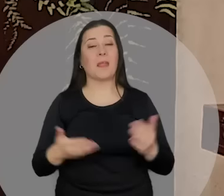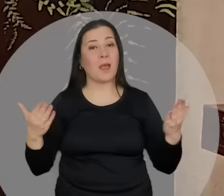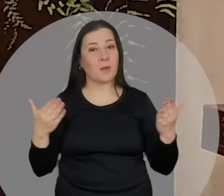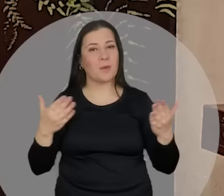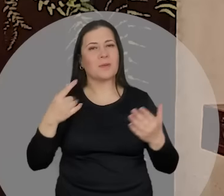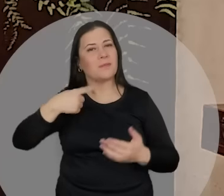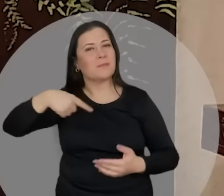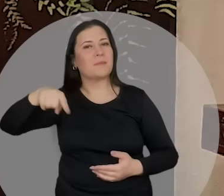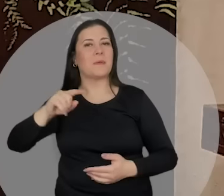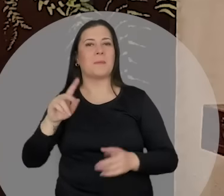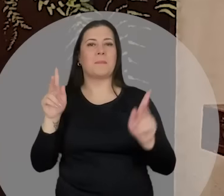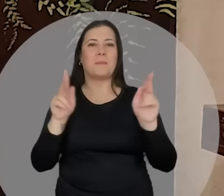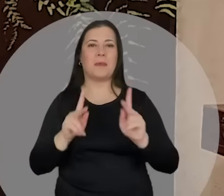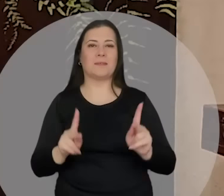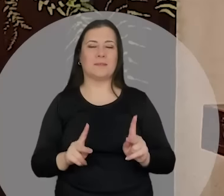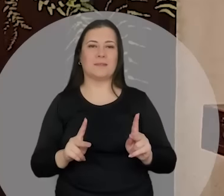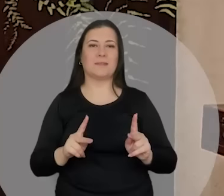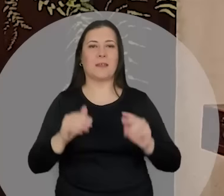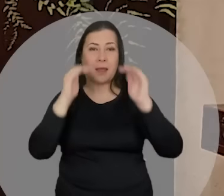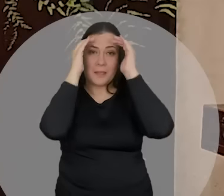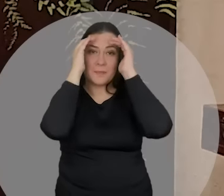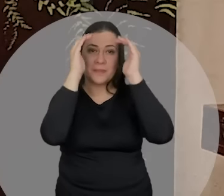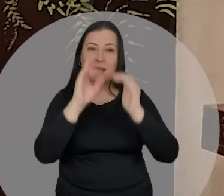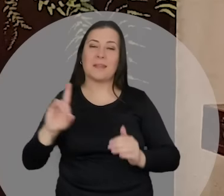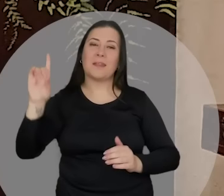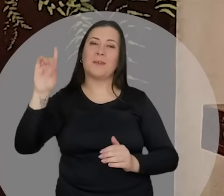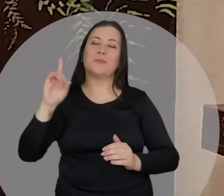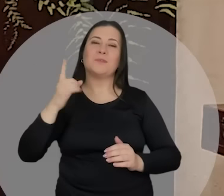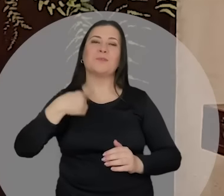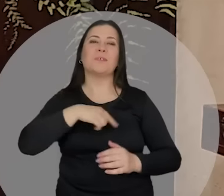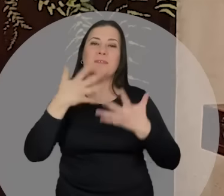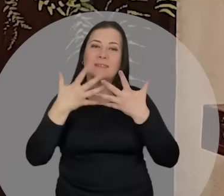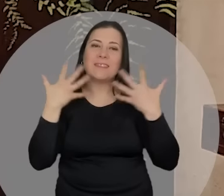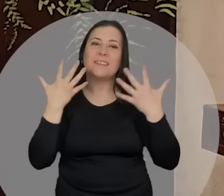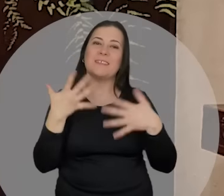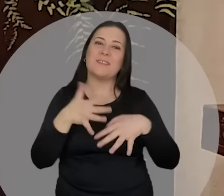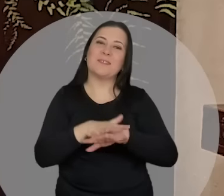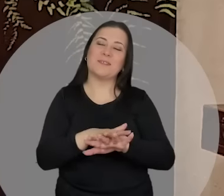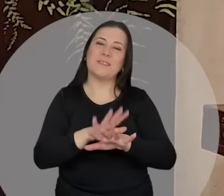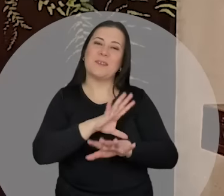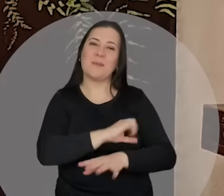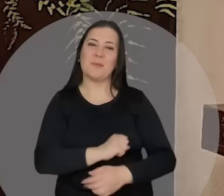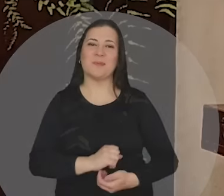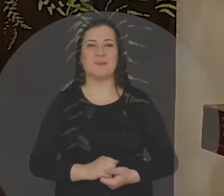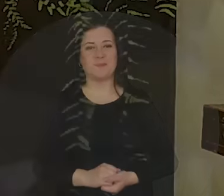paz e sirvamos ao nosso Deus com muita alegria, inclusão e diaconia.